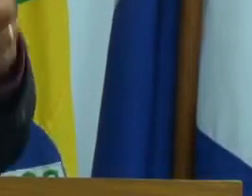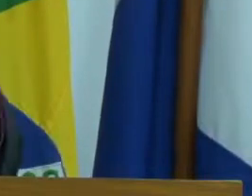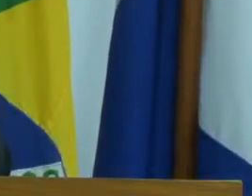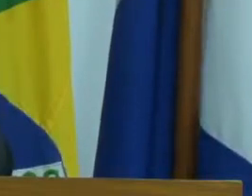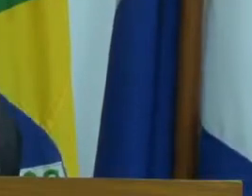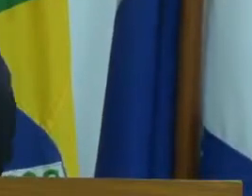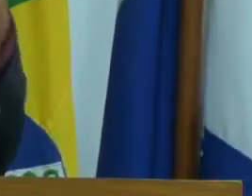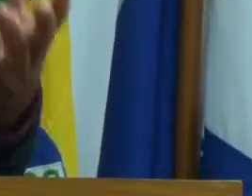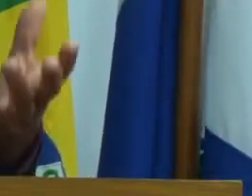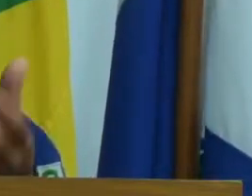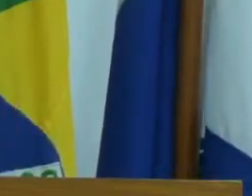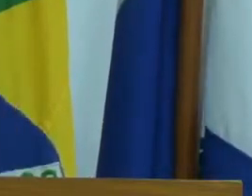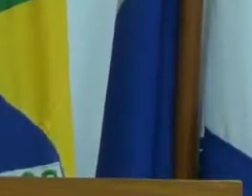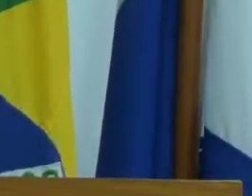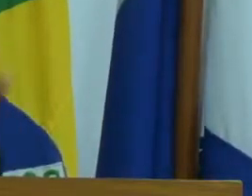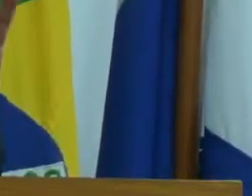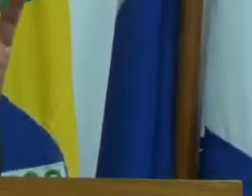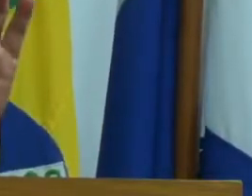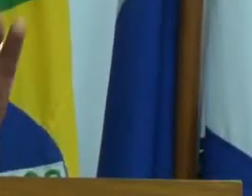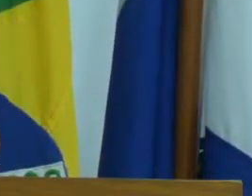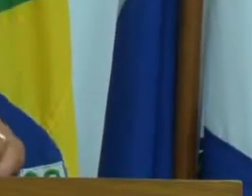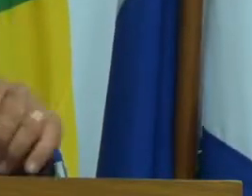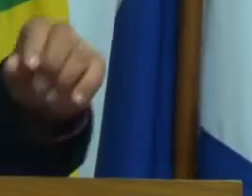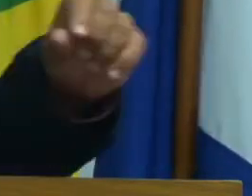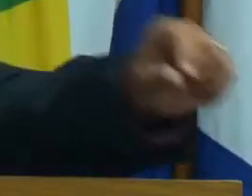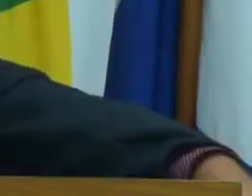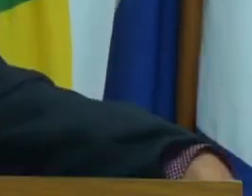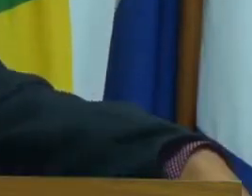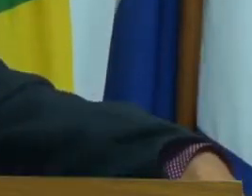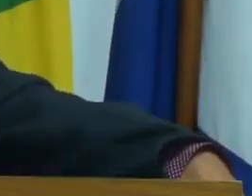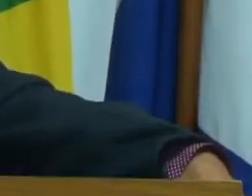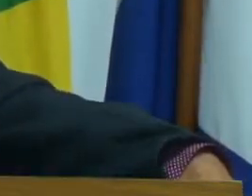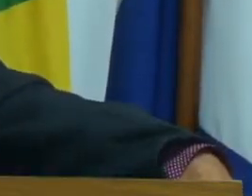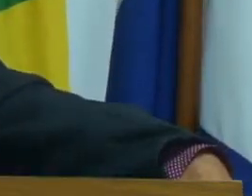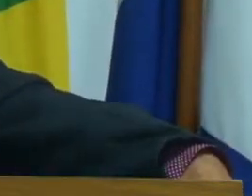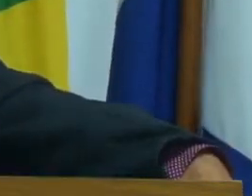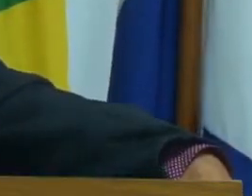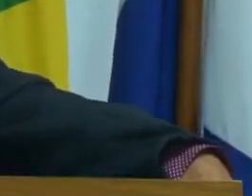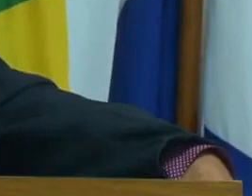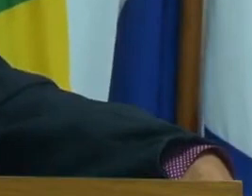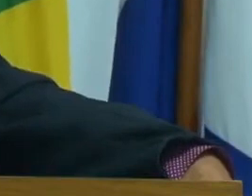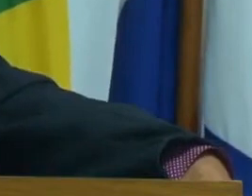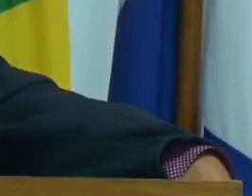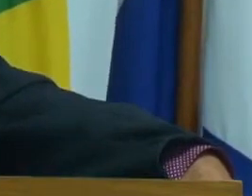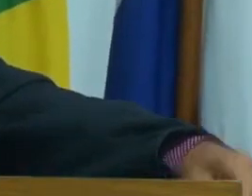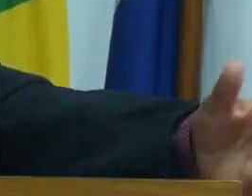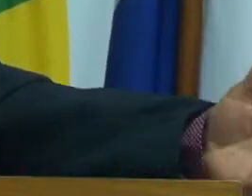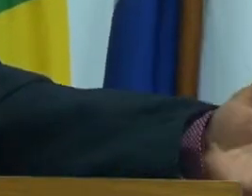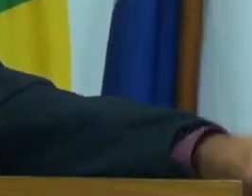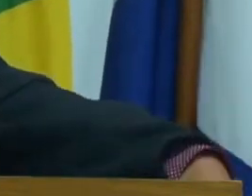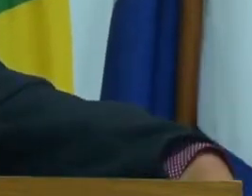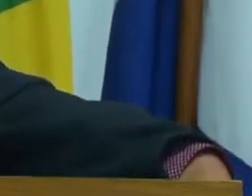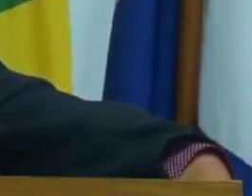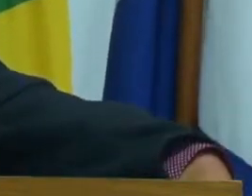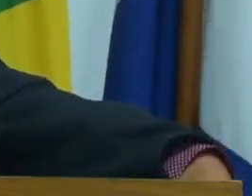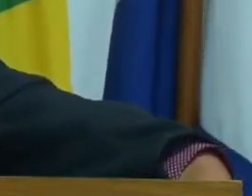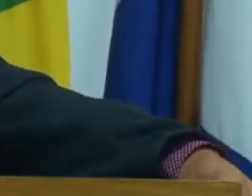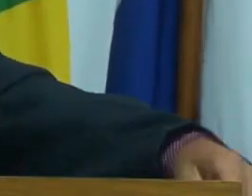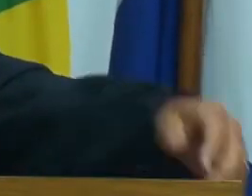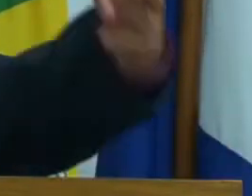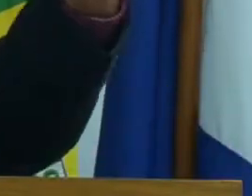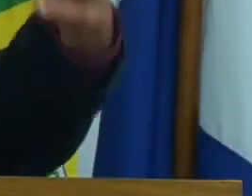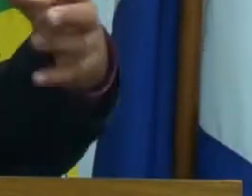estar tentando limpar esses valões, que eu sei que vai ser de grande valia para o nosso município. A gente conhece Tanguá, a gente mora nessa cidade há